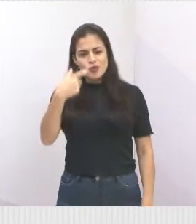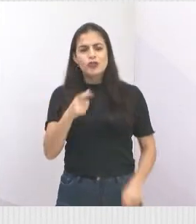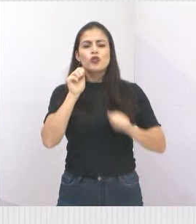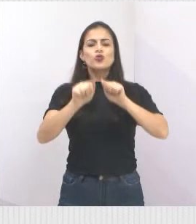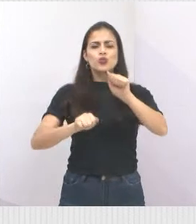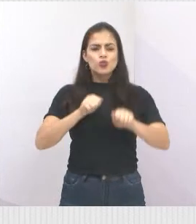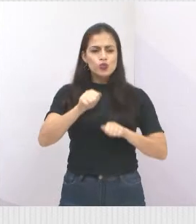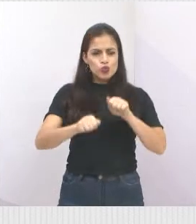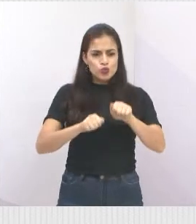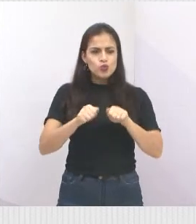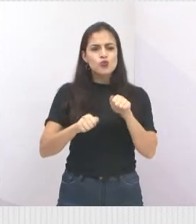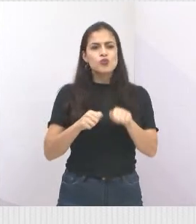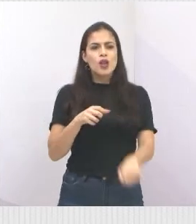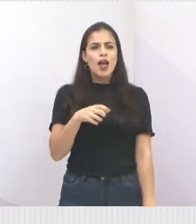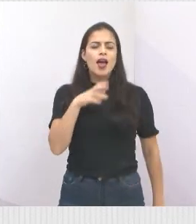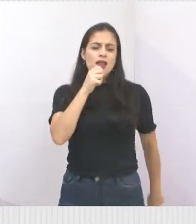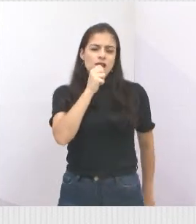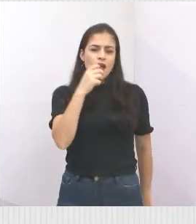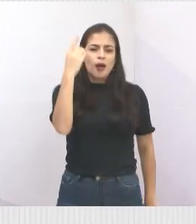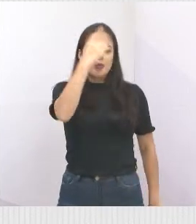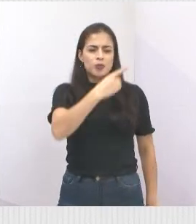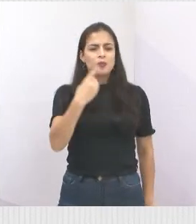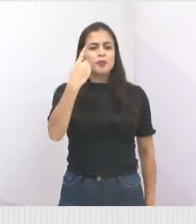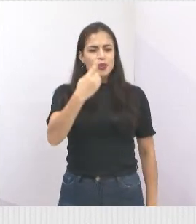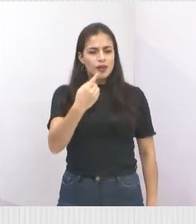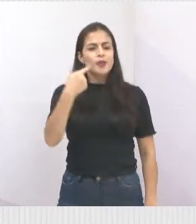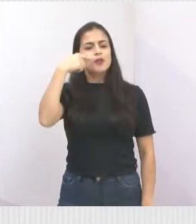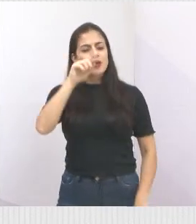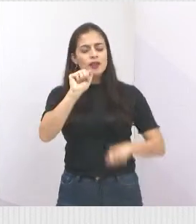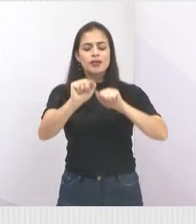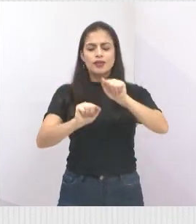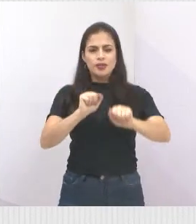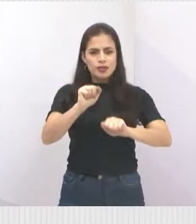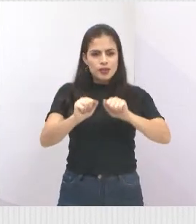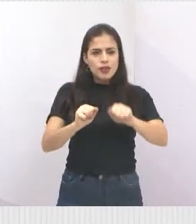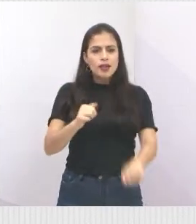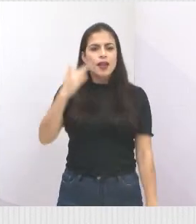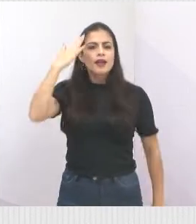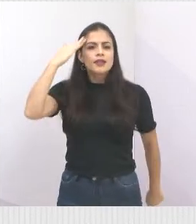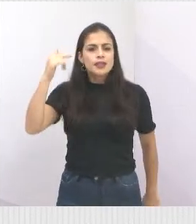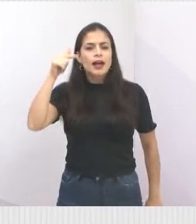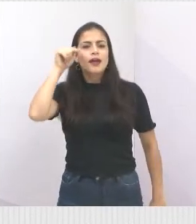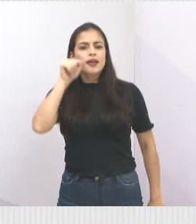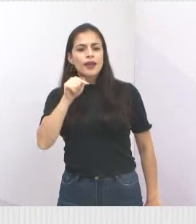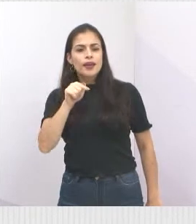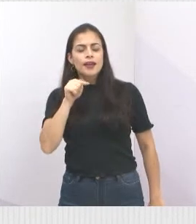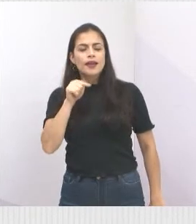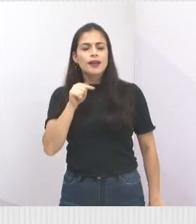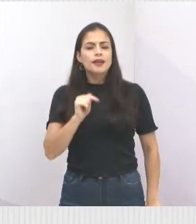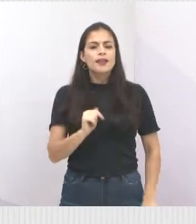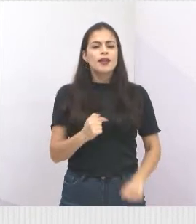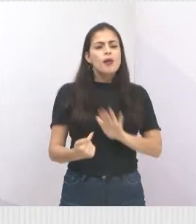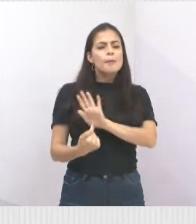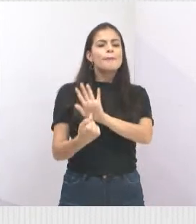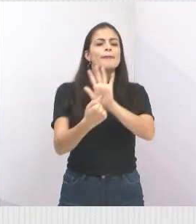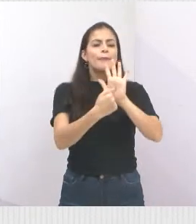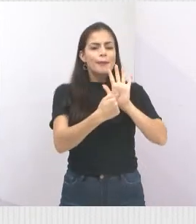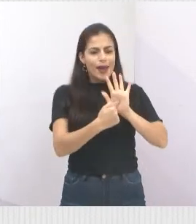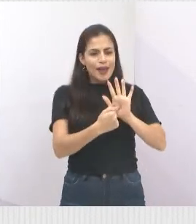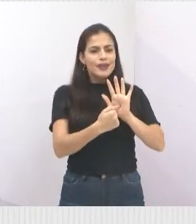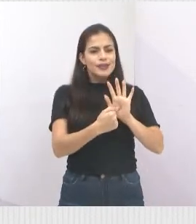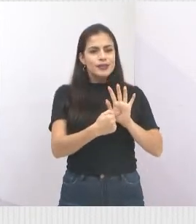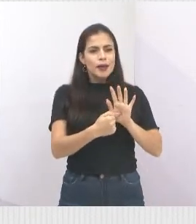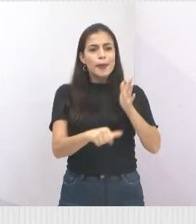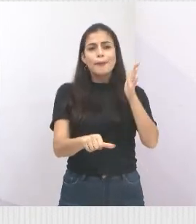cidade é sabe que o seu Nelson foi um ícone uma referência para todos nós e vai ser a